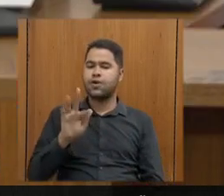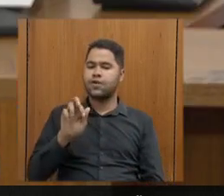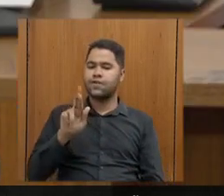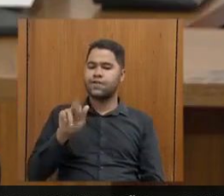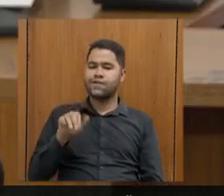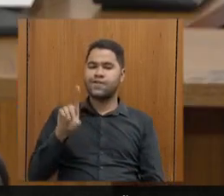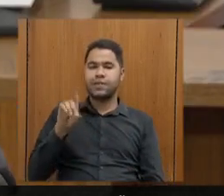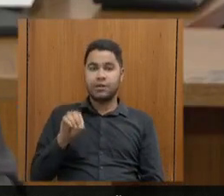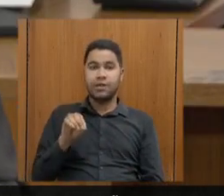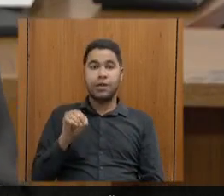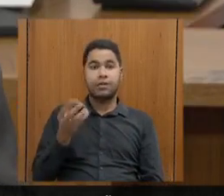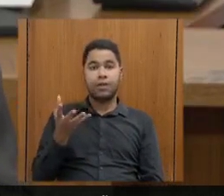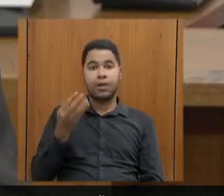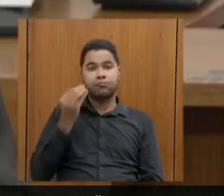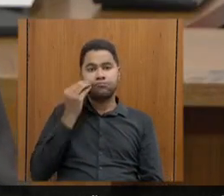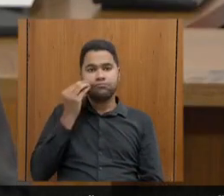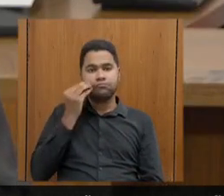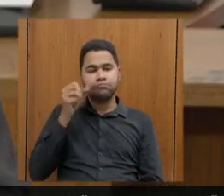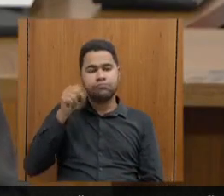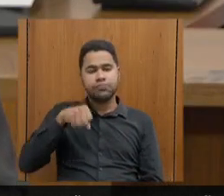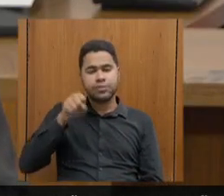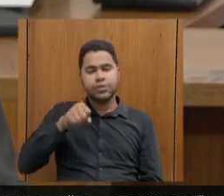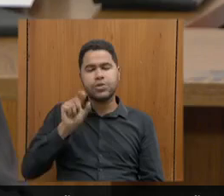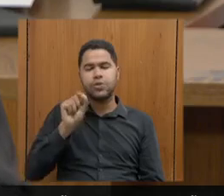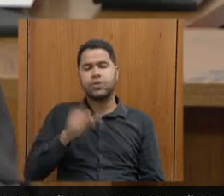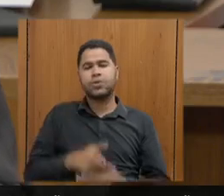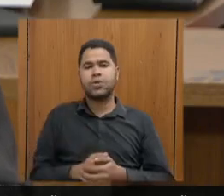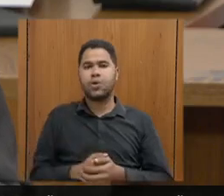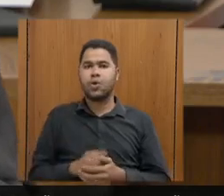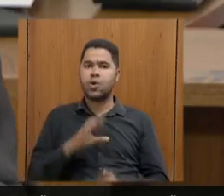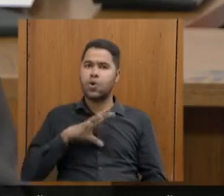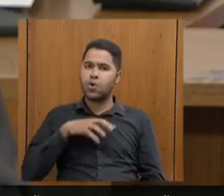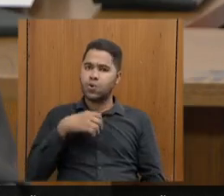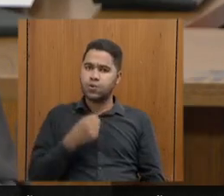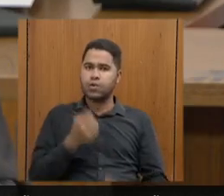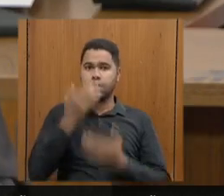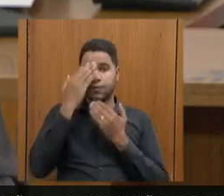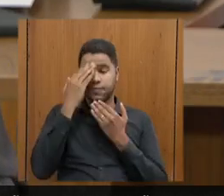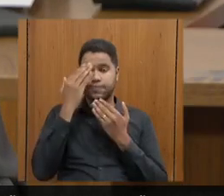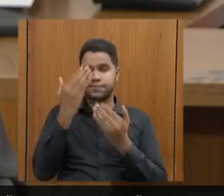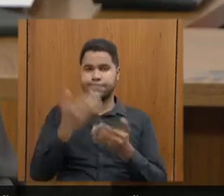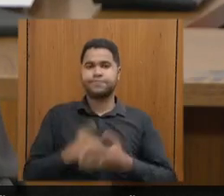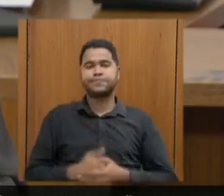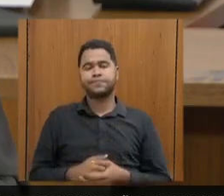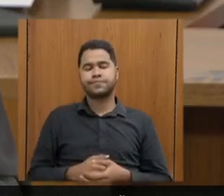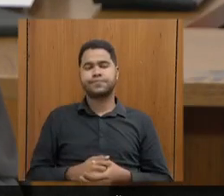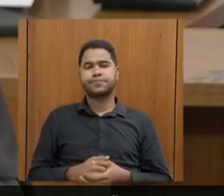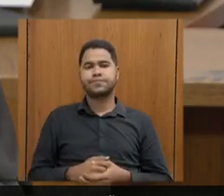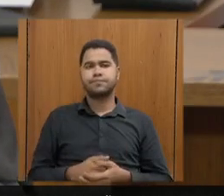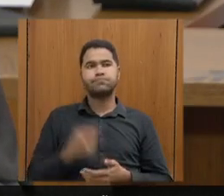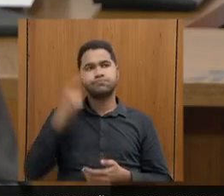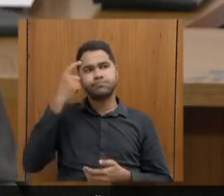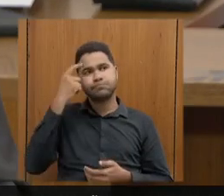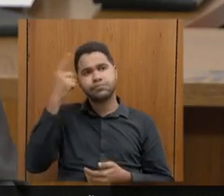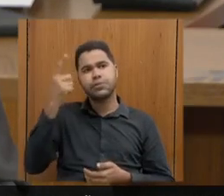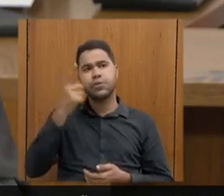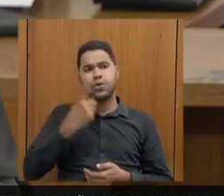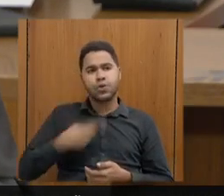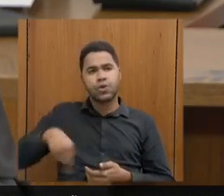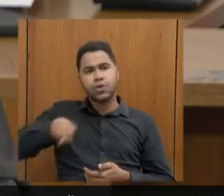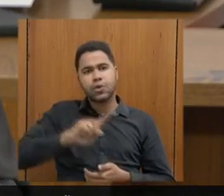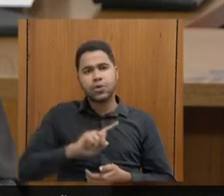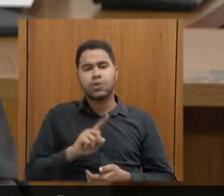Fernando acho que a gente tem que buscar sim é seu usado agradeço muito aí as ideias para a gente